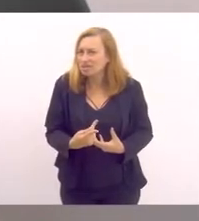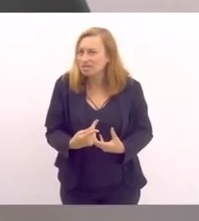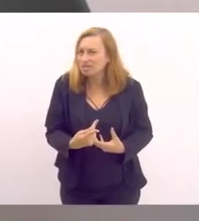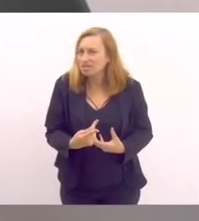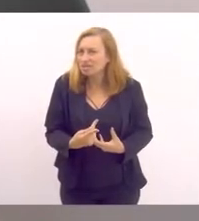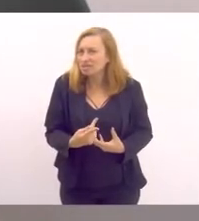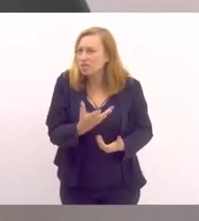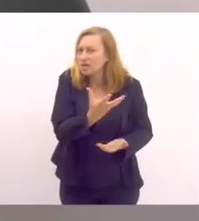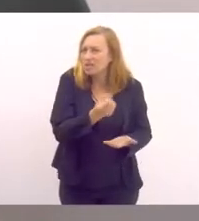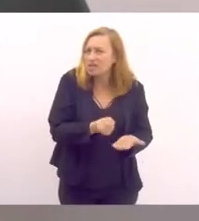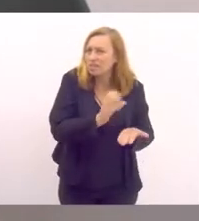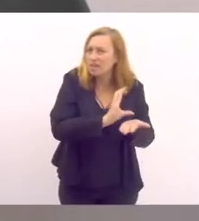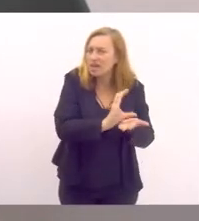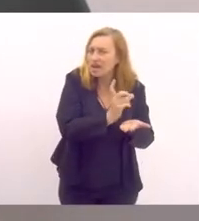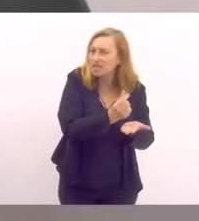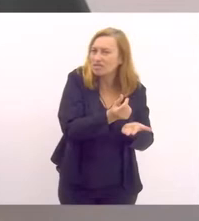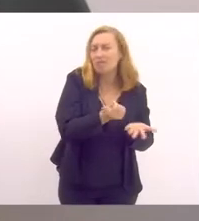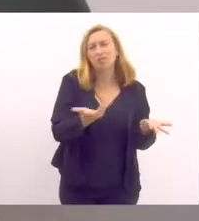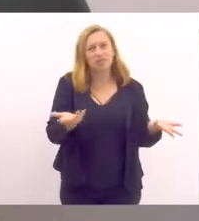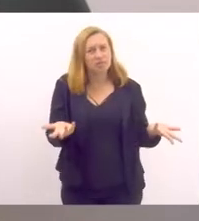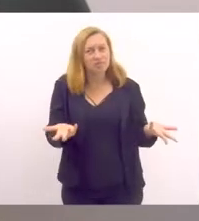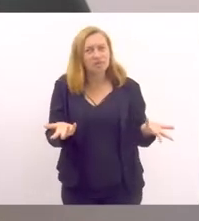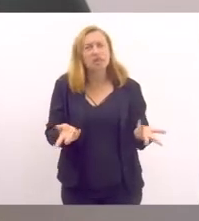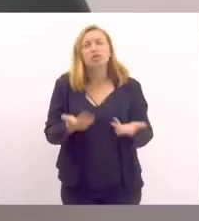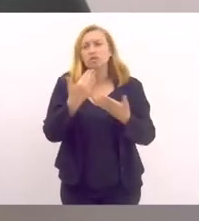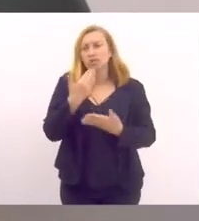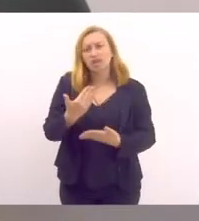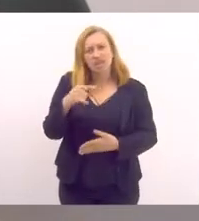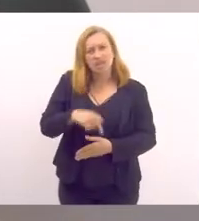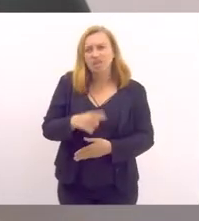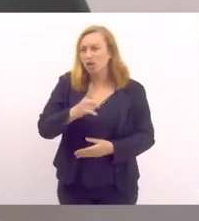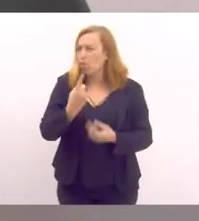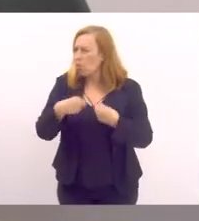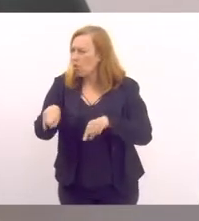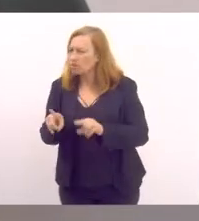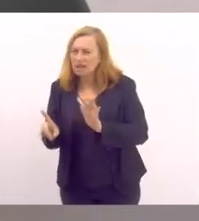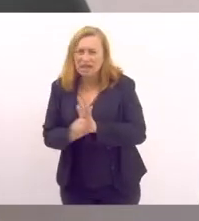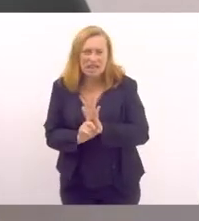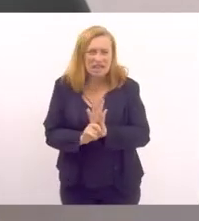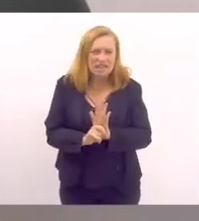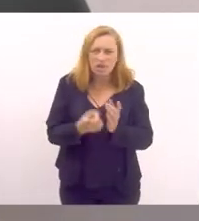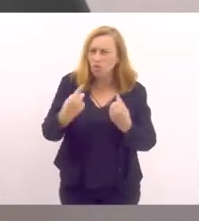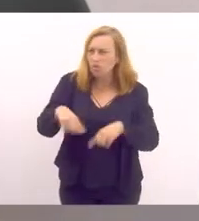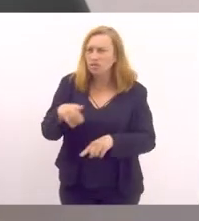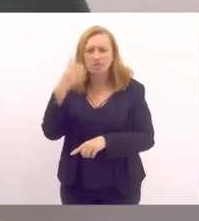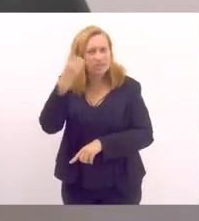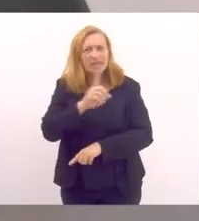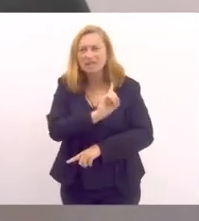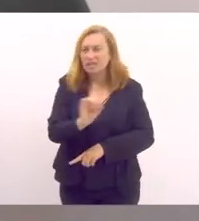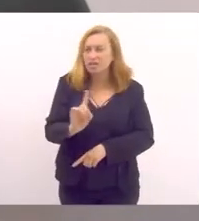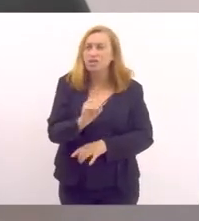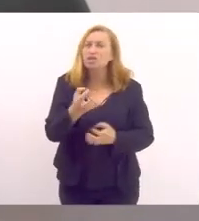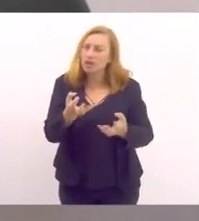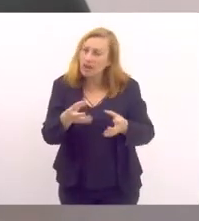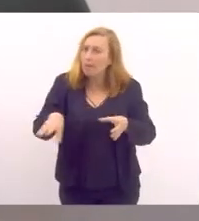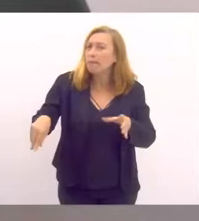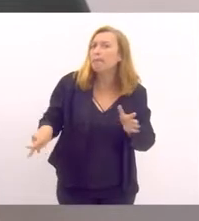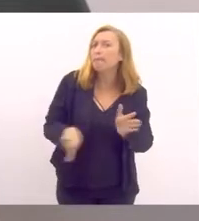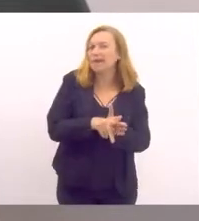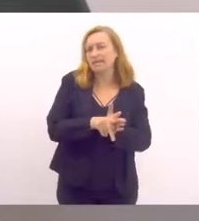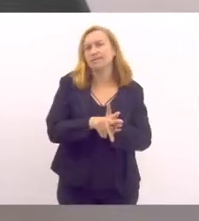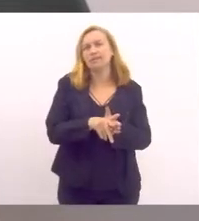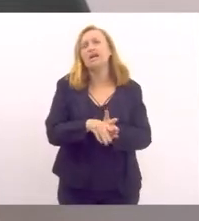verbas? Então, o nosso apelo aqui não é contra a lei, não é contra nenhum deputado, não, a gente só quer fazer parte. A